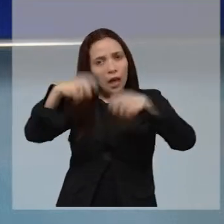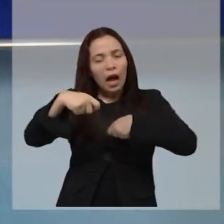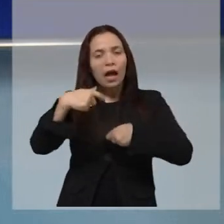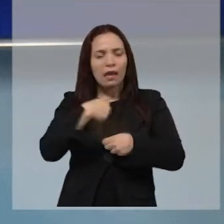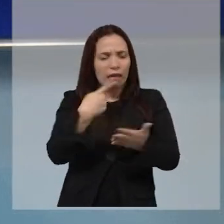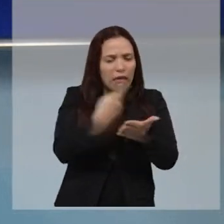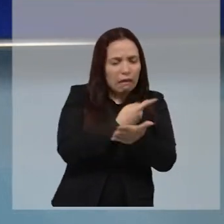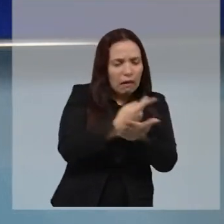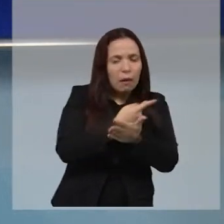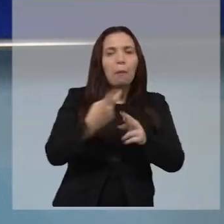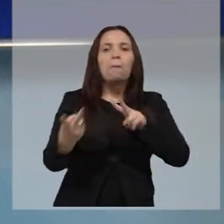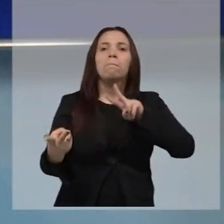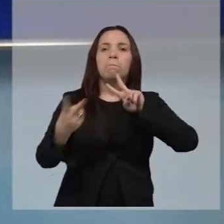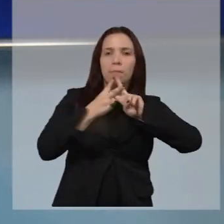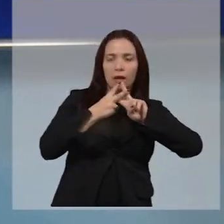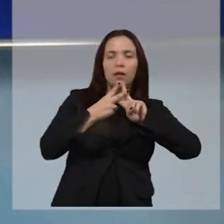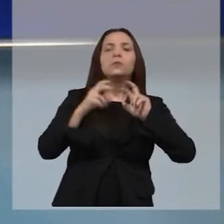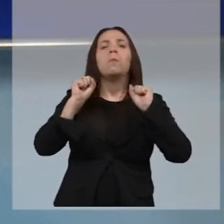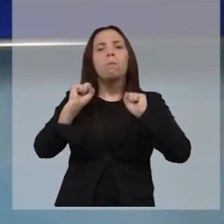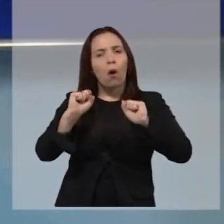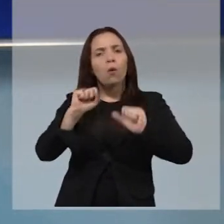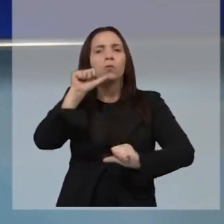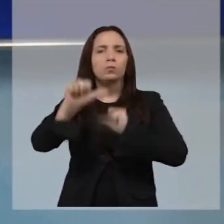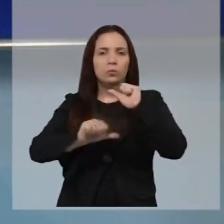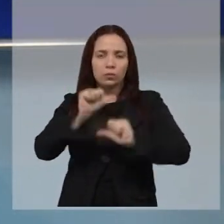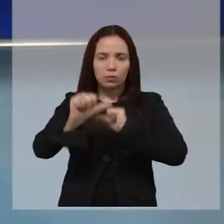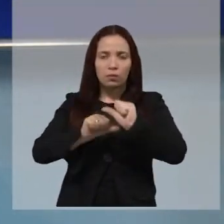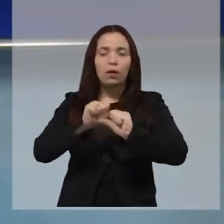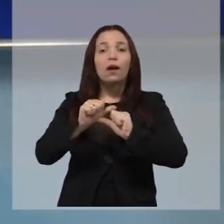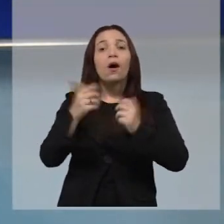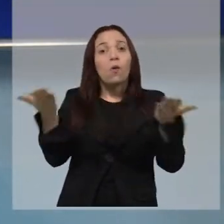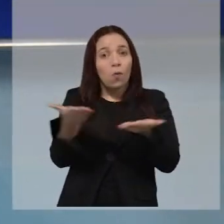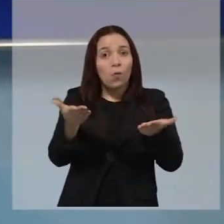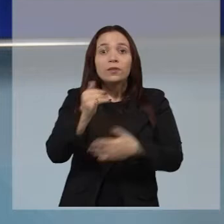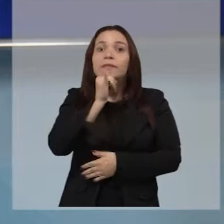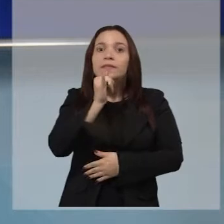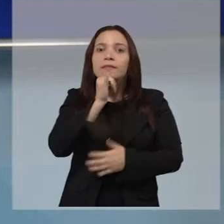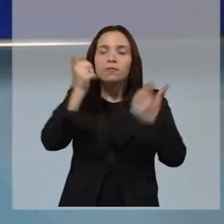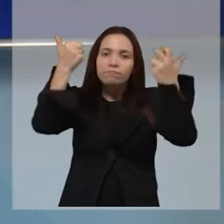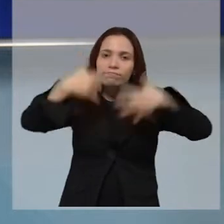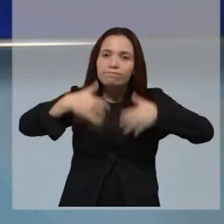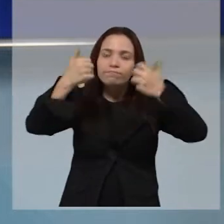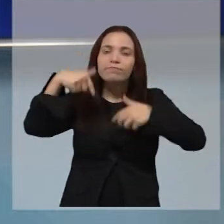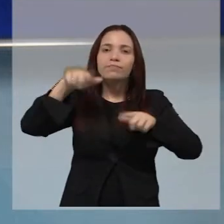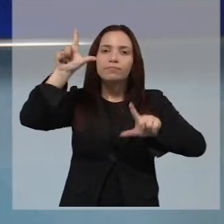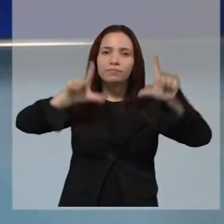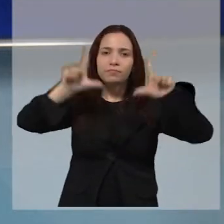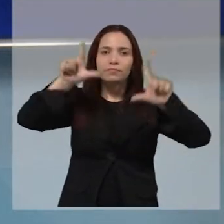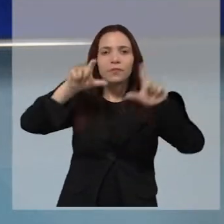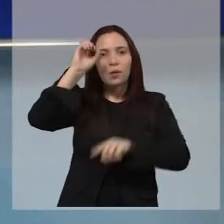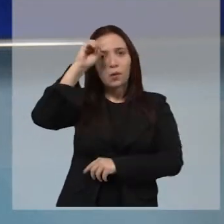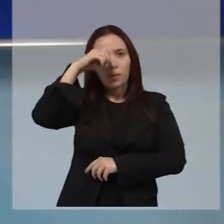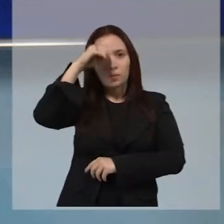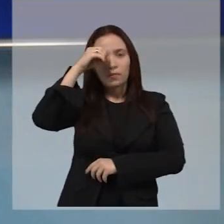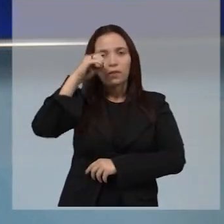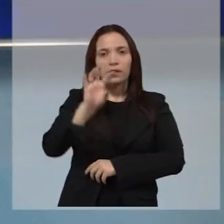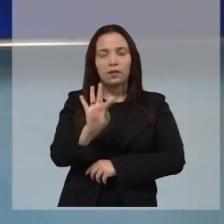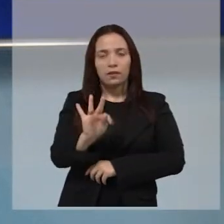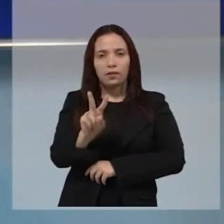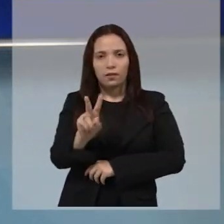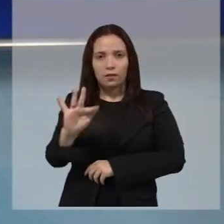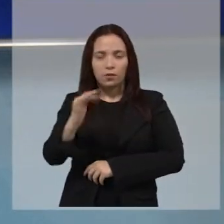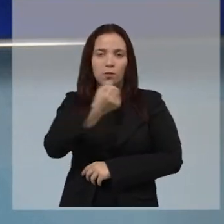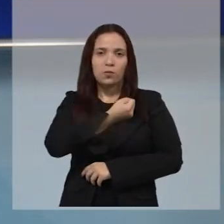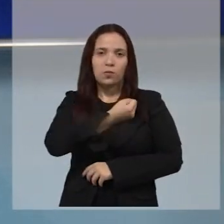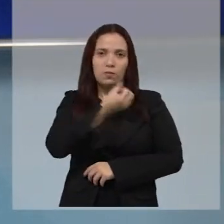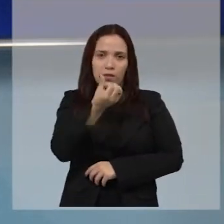recuperação, sim, desses homens, e é sobre estes exemplos que nós vamos falar hoje em mais uma edição do programa Observatório